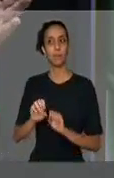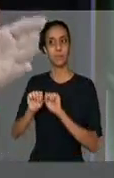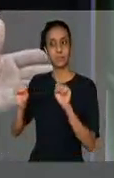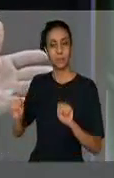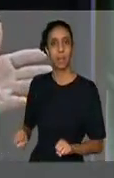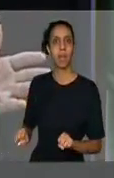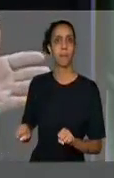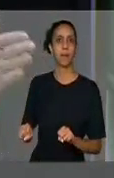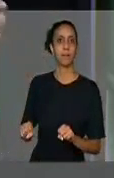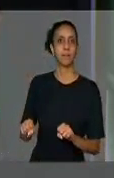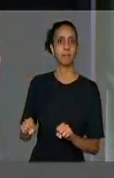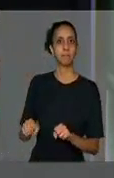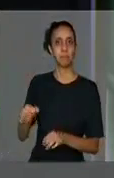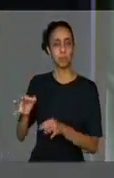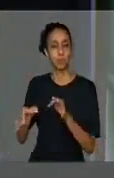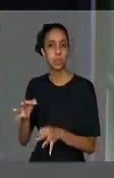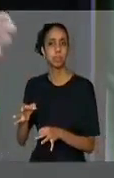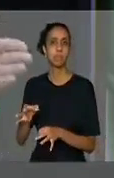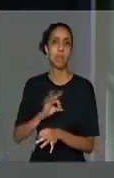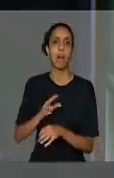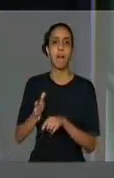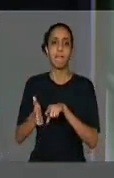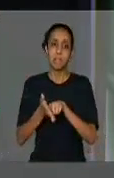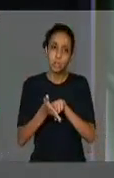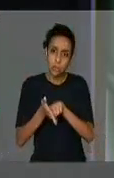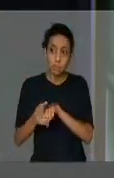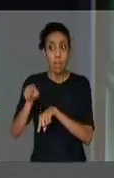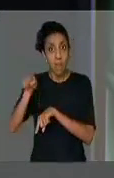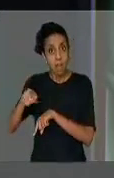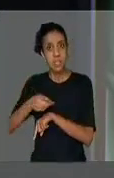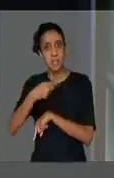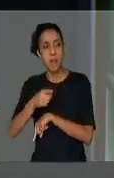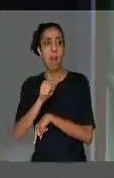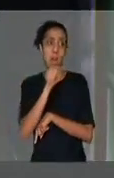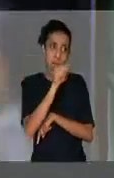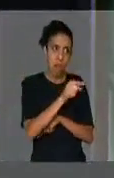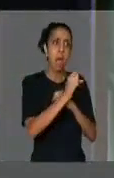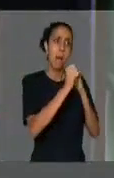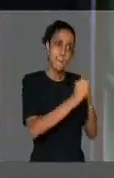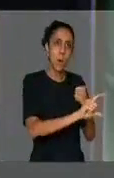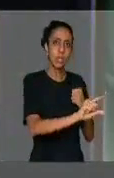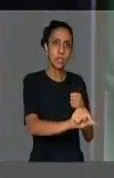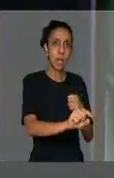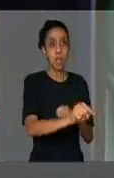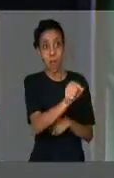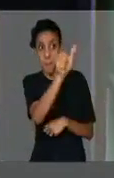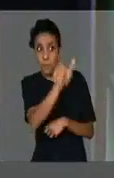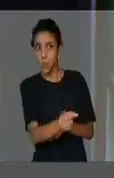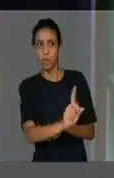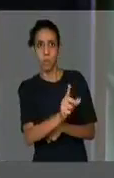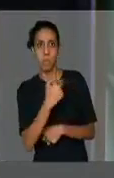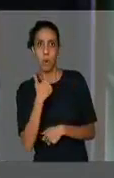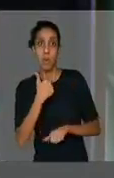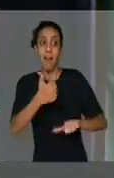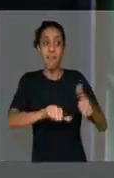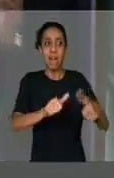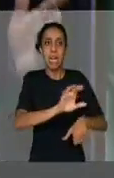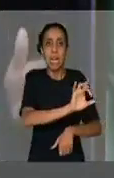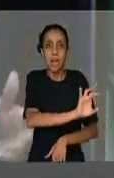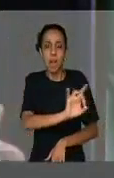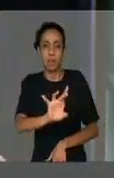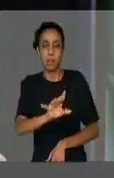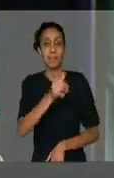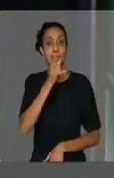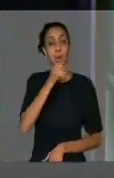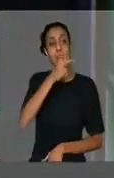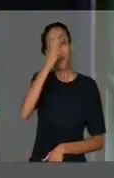que investiga de forma qualificada e diz quem pode ou quem não pode. O que nós não podemos é que uma pessoa que muitas vezes se envolveu